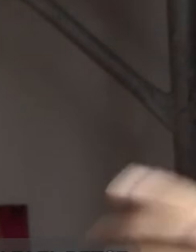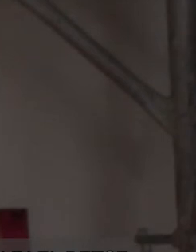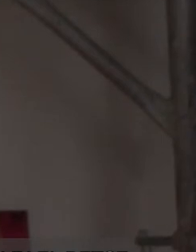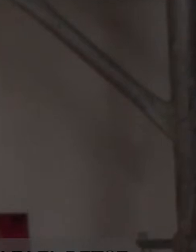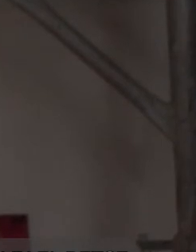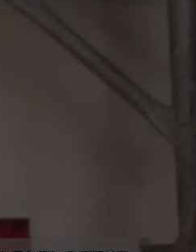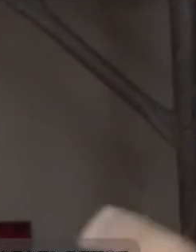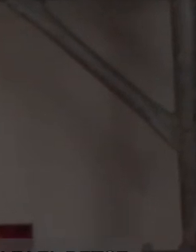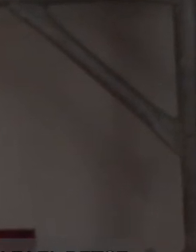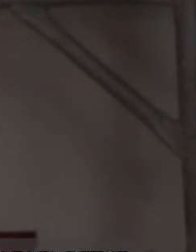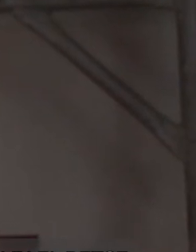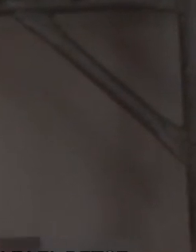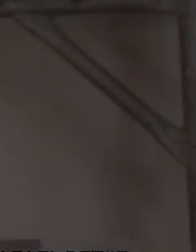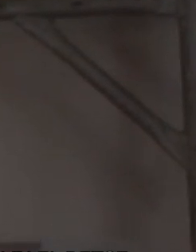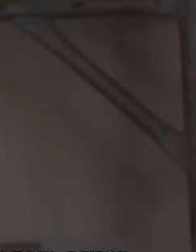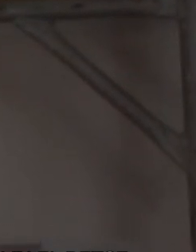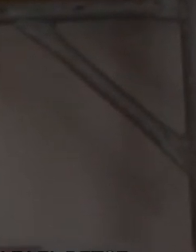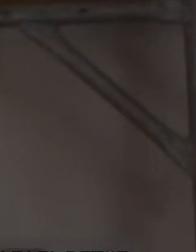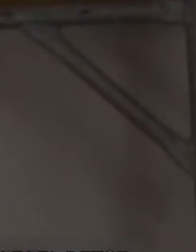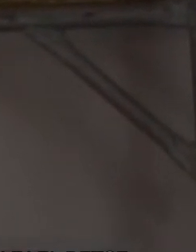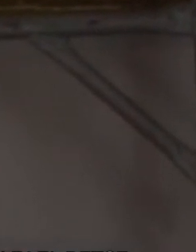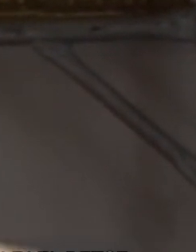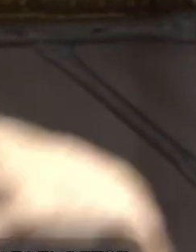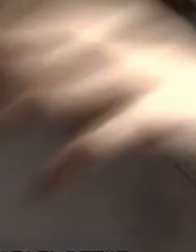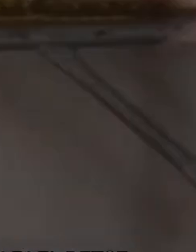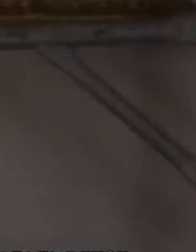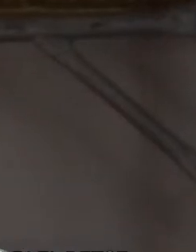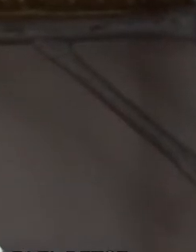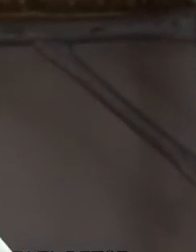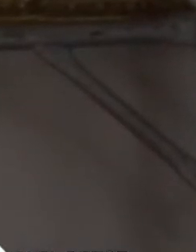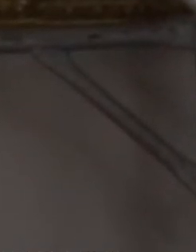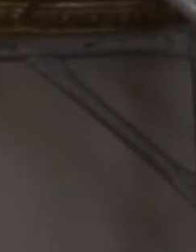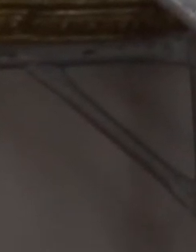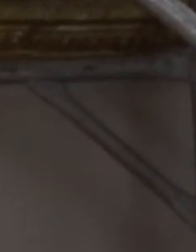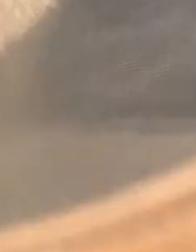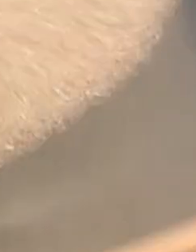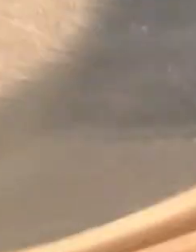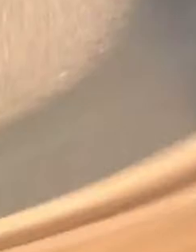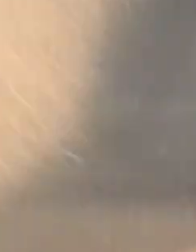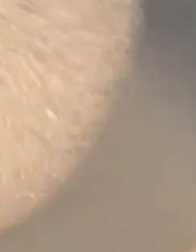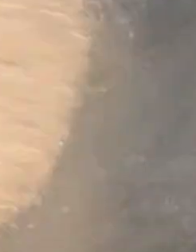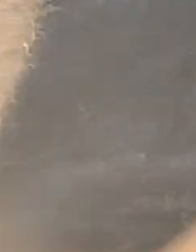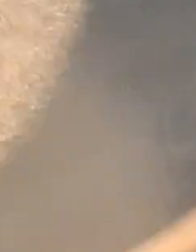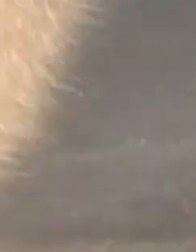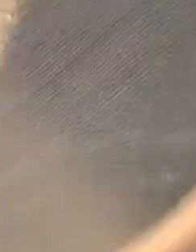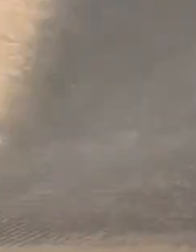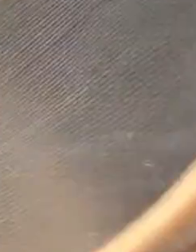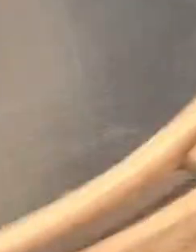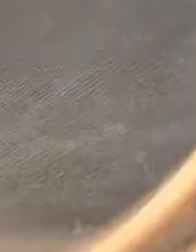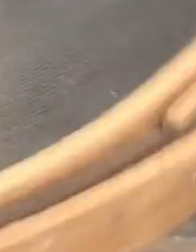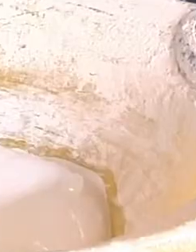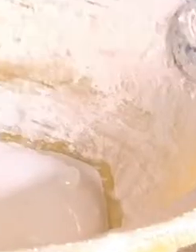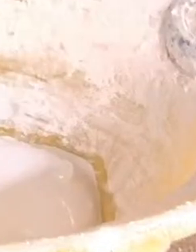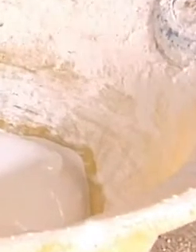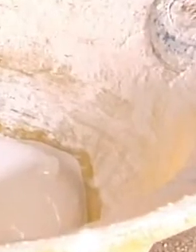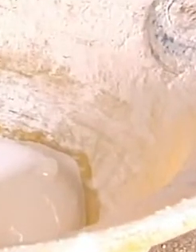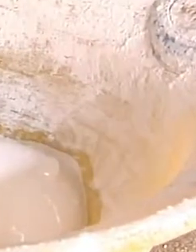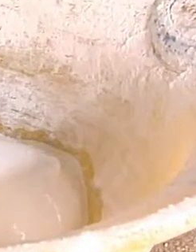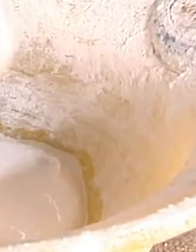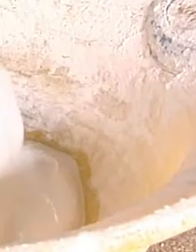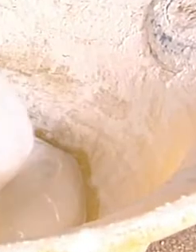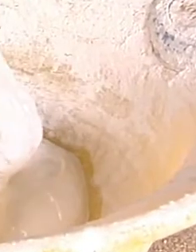da argamassa de cal, o que, na verdade, transcende o próprio afresco, porque a argamassa de cal é a base